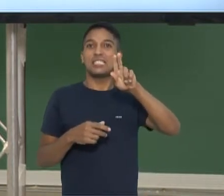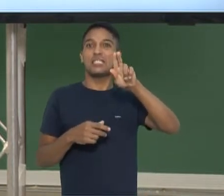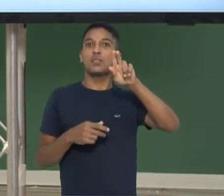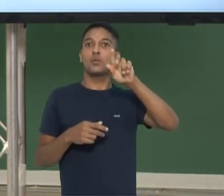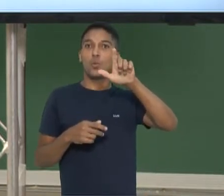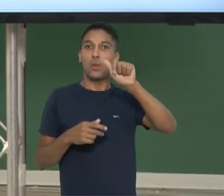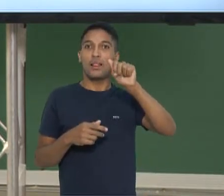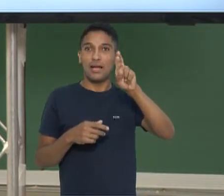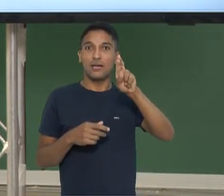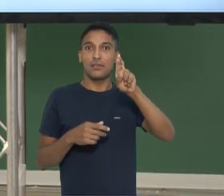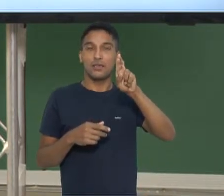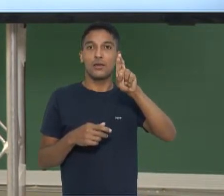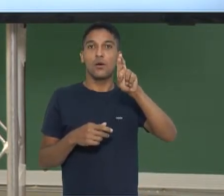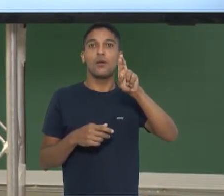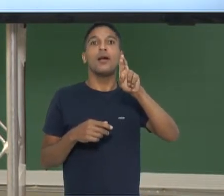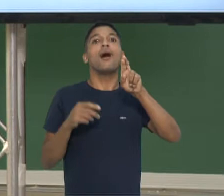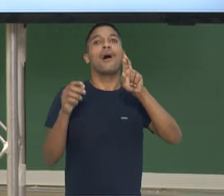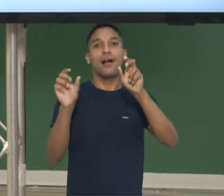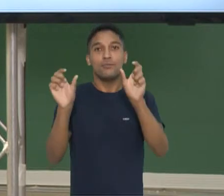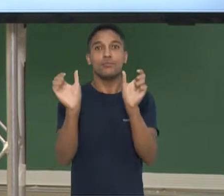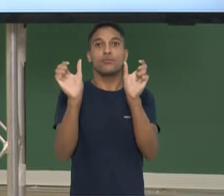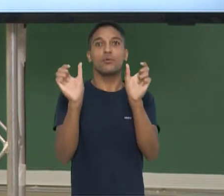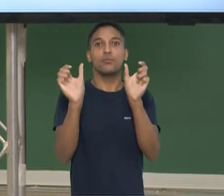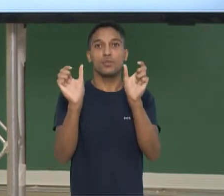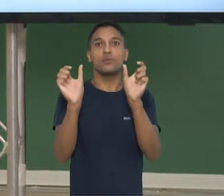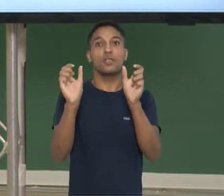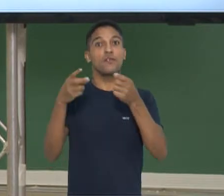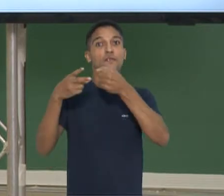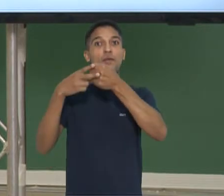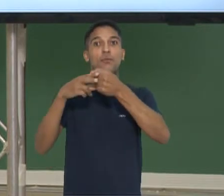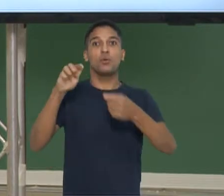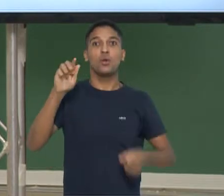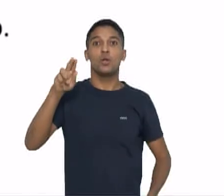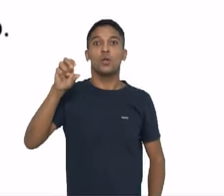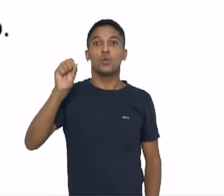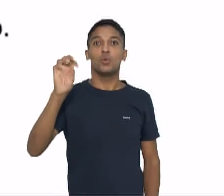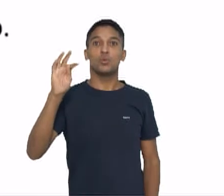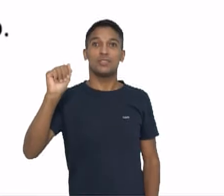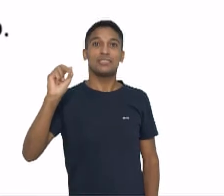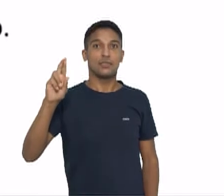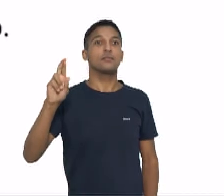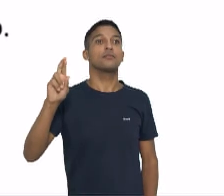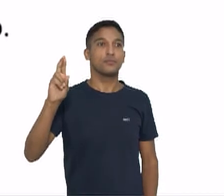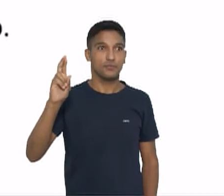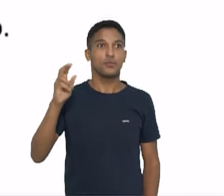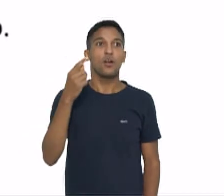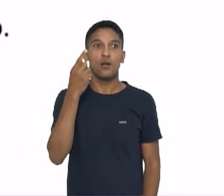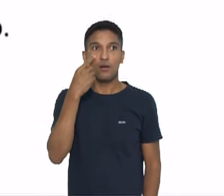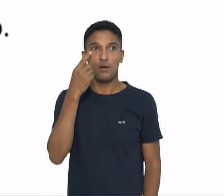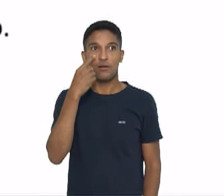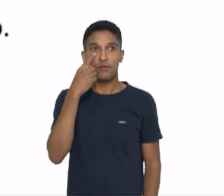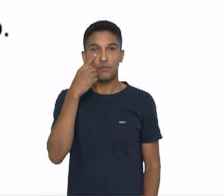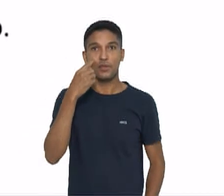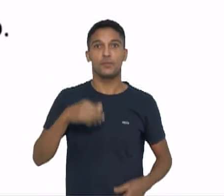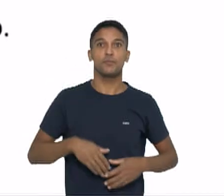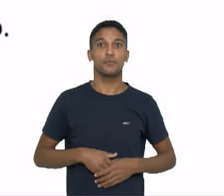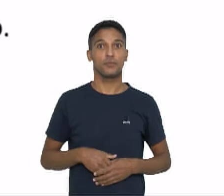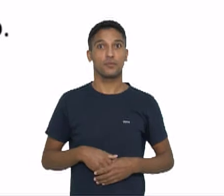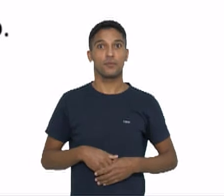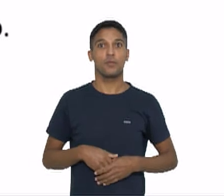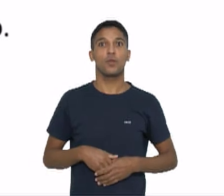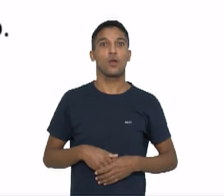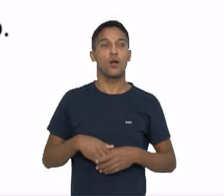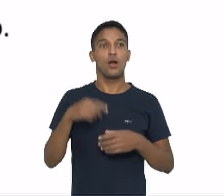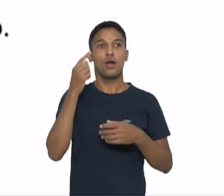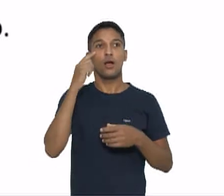gusta el paseo. Eu gosto do passeio. Tá? A nós, nos gusta, a nós outros,